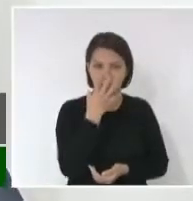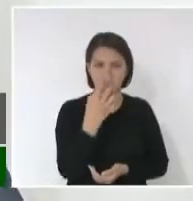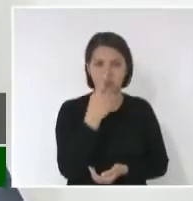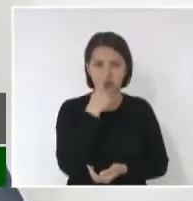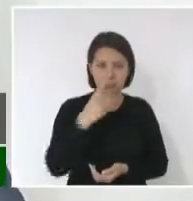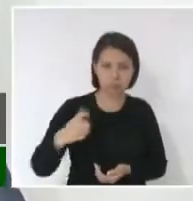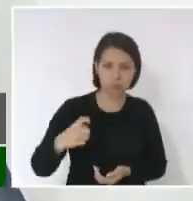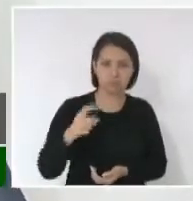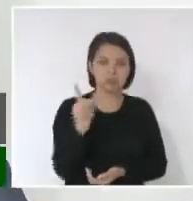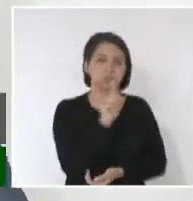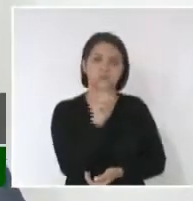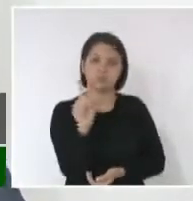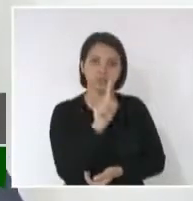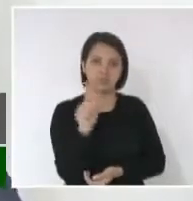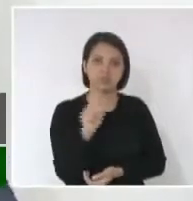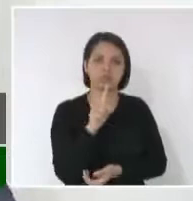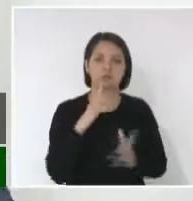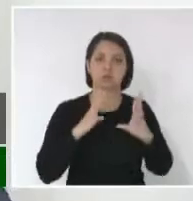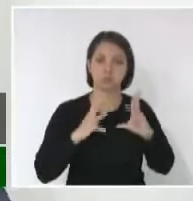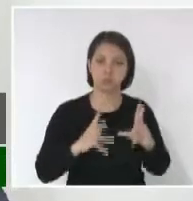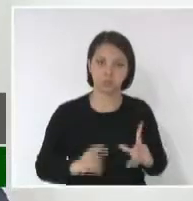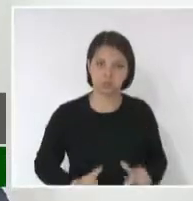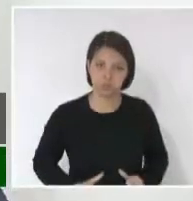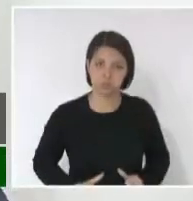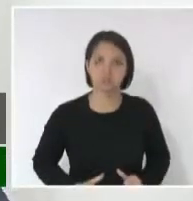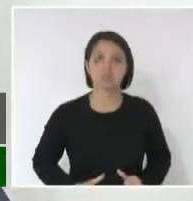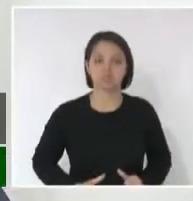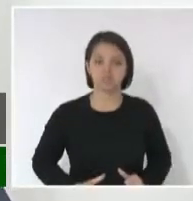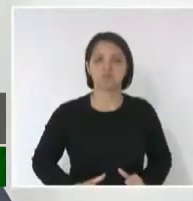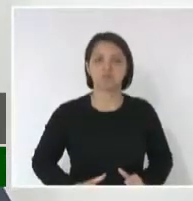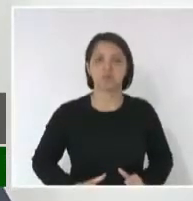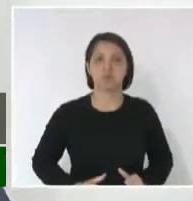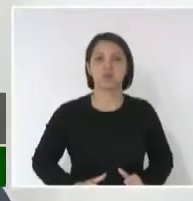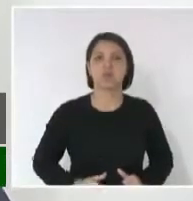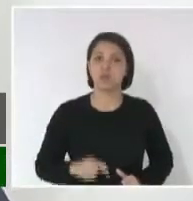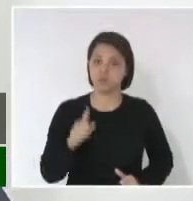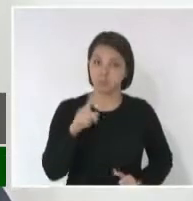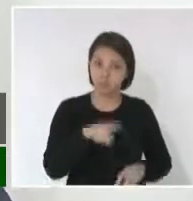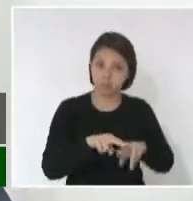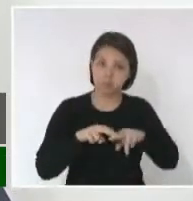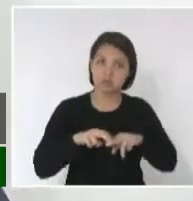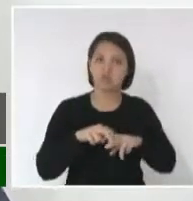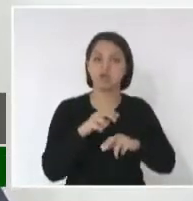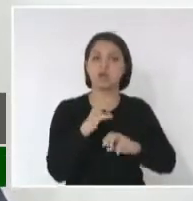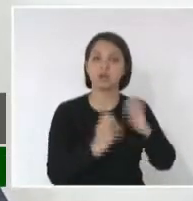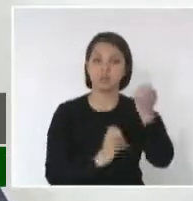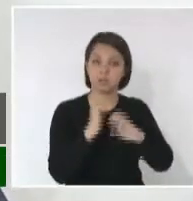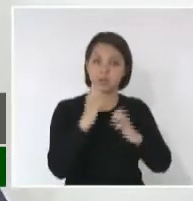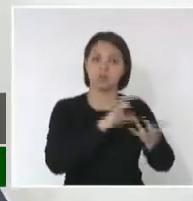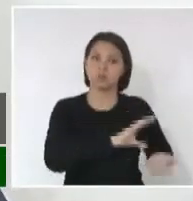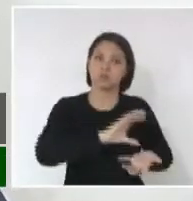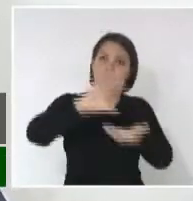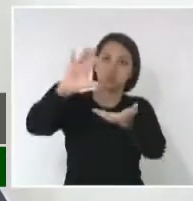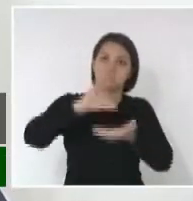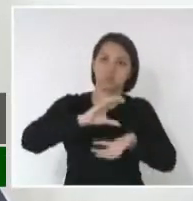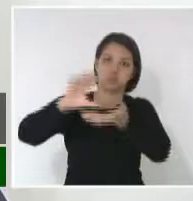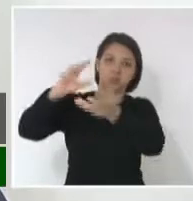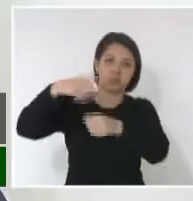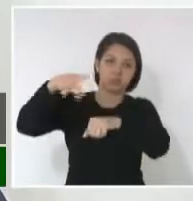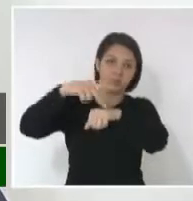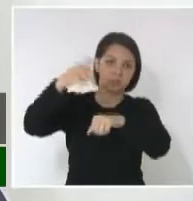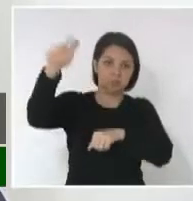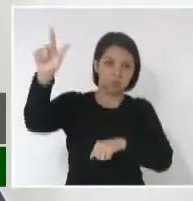que a empresa está exportando para vários países da Europa, entre